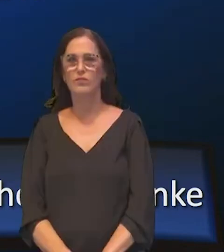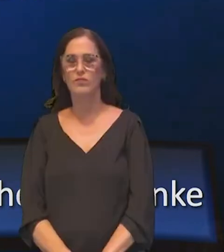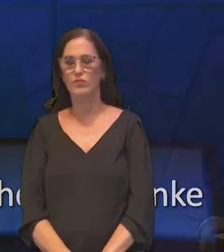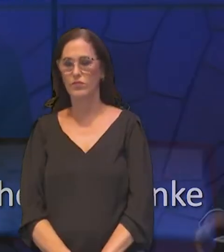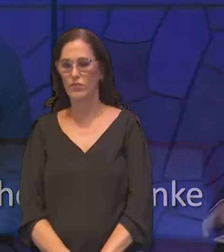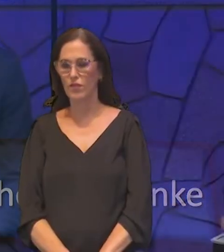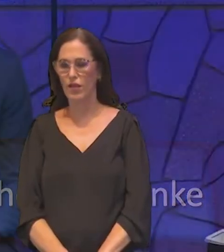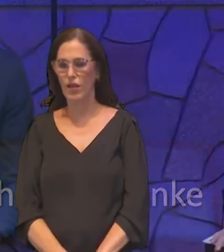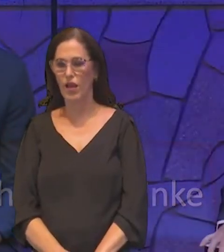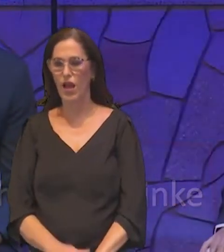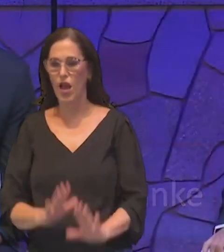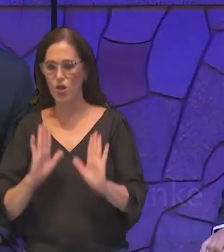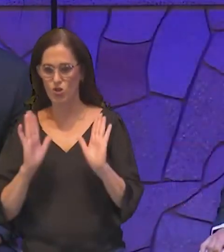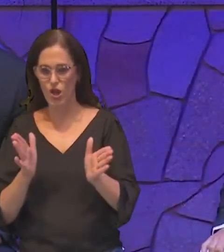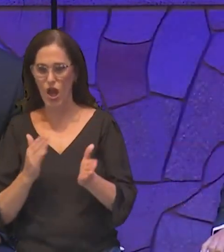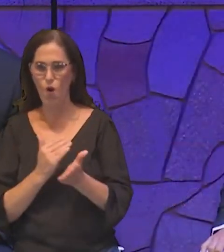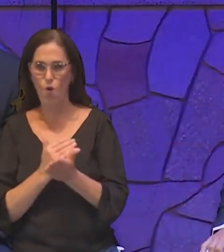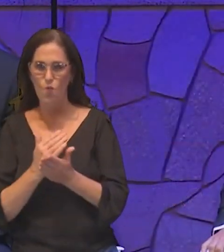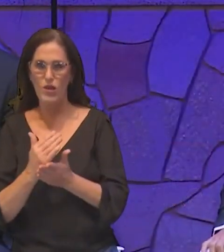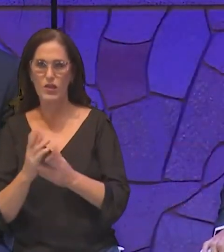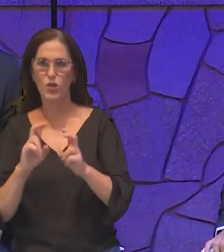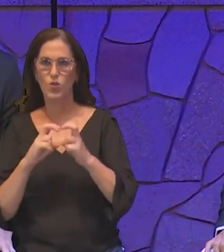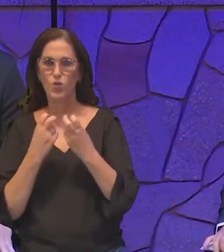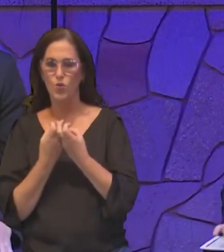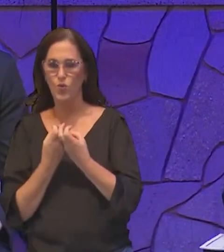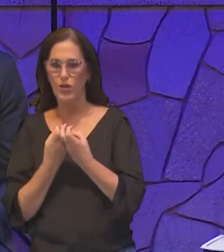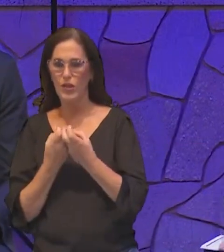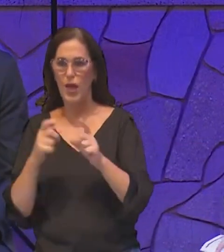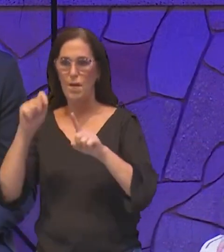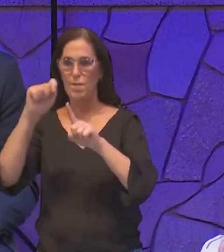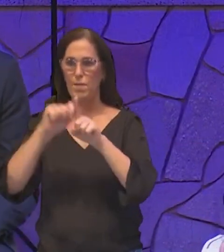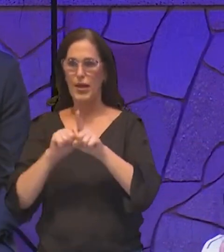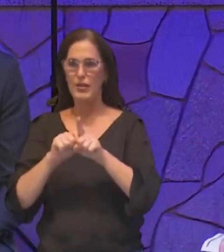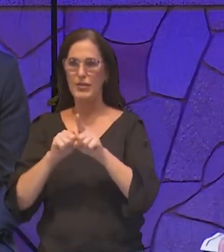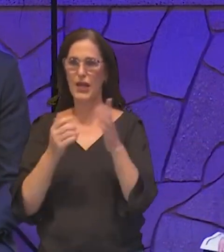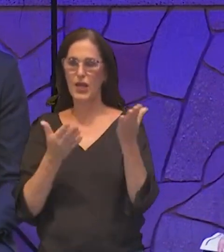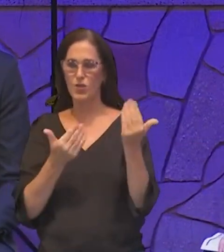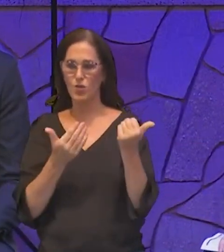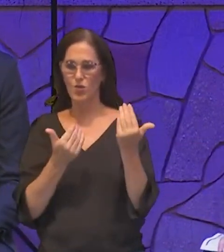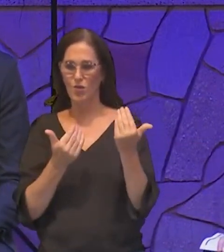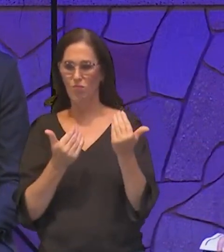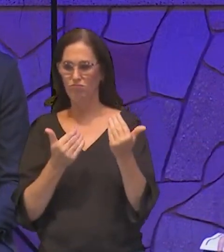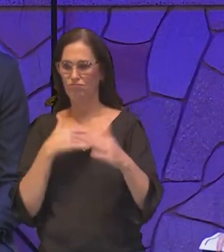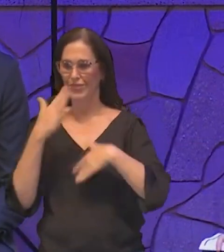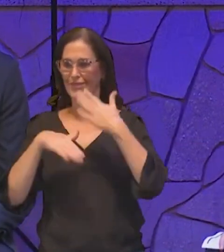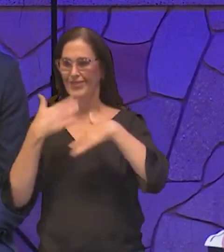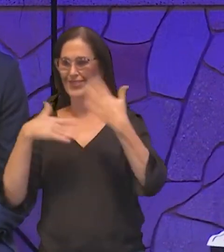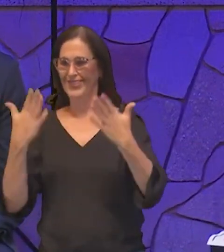Como eu mencionei no início do culto, nós estamos no mês da juventude, a todo vapor.